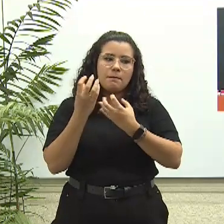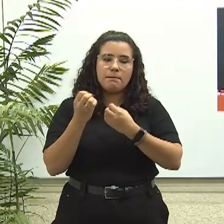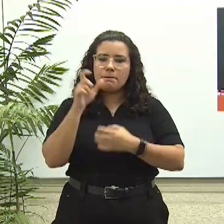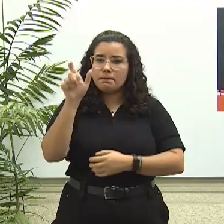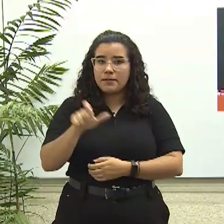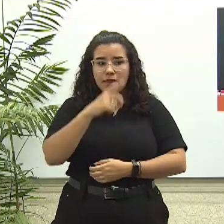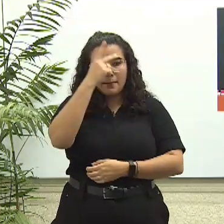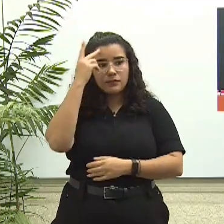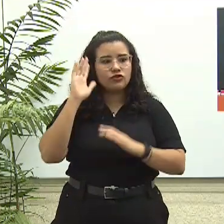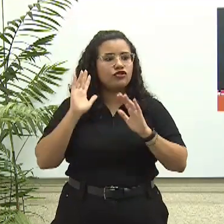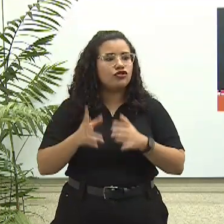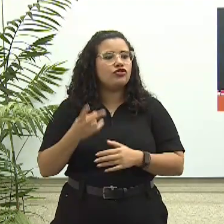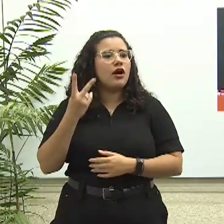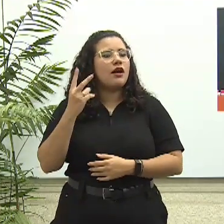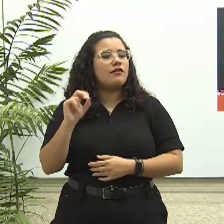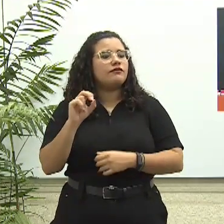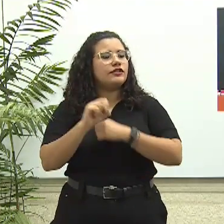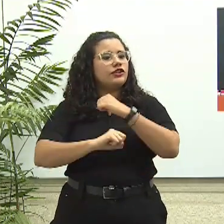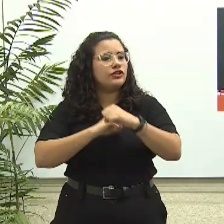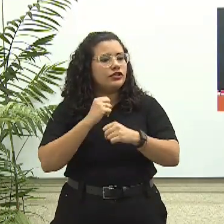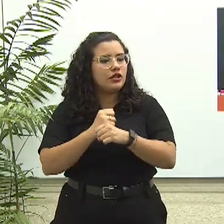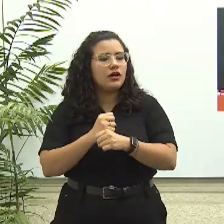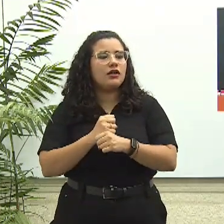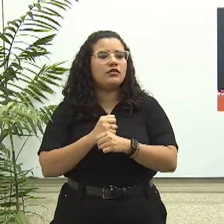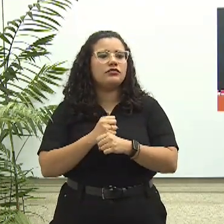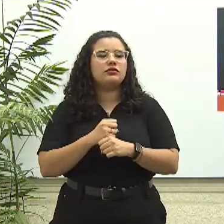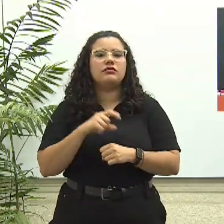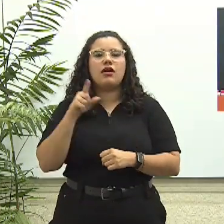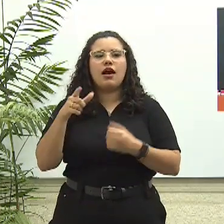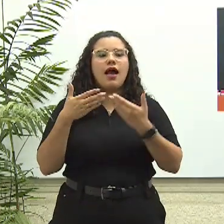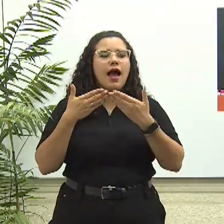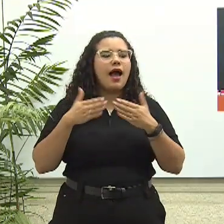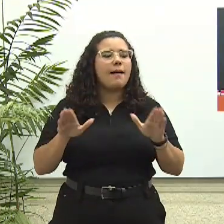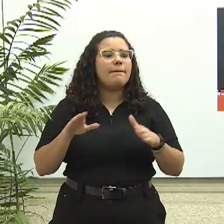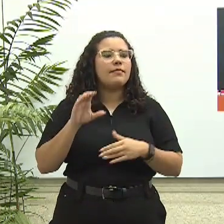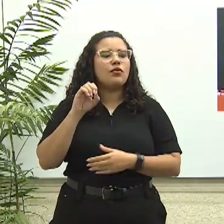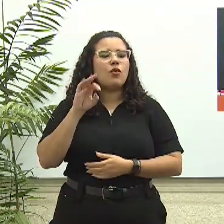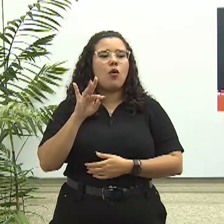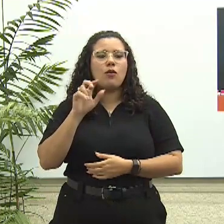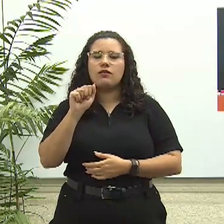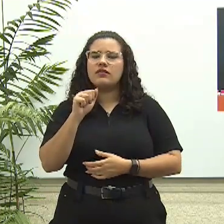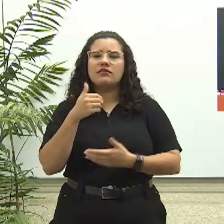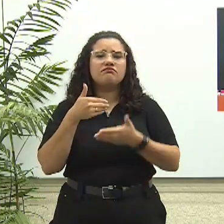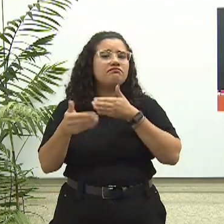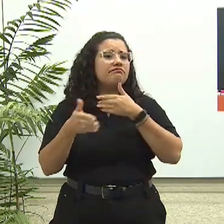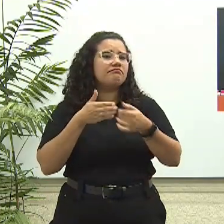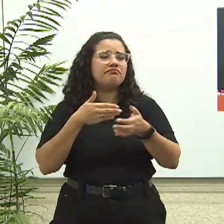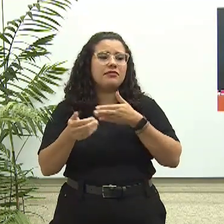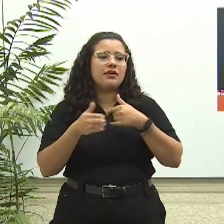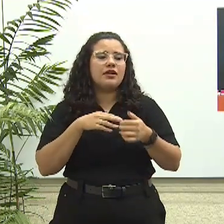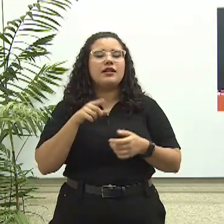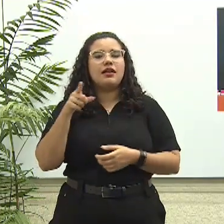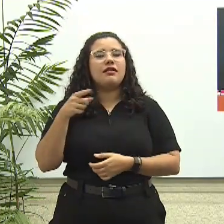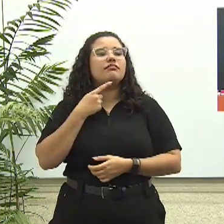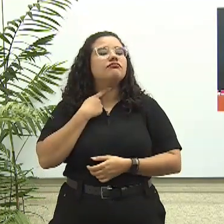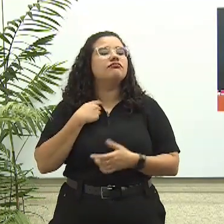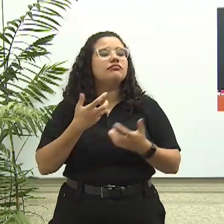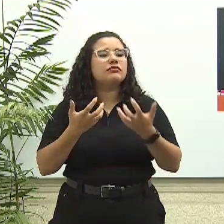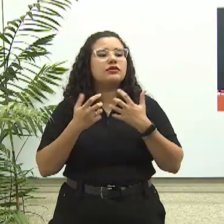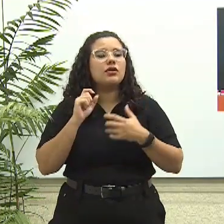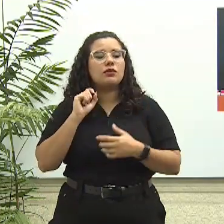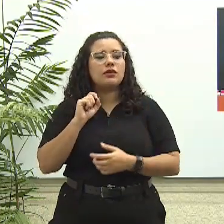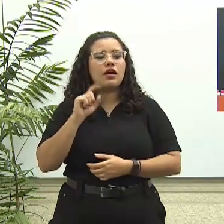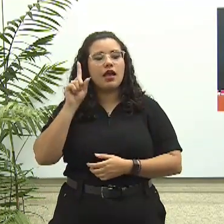20 anos 10 anos desde que tem o Facebook e ele abriu uma conta não importa ele quer a lógica deles